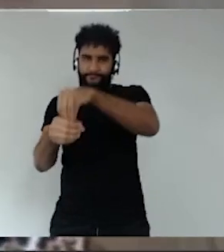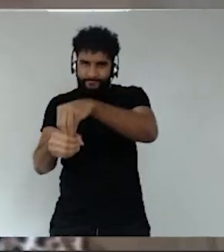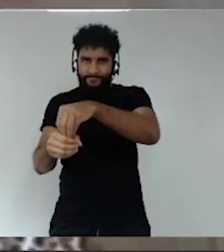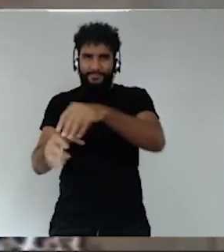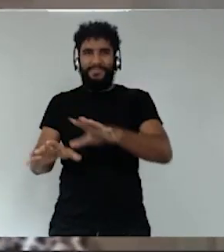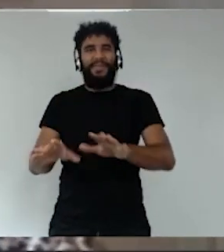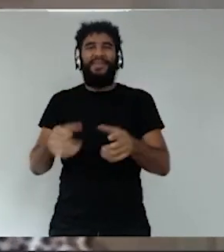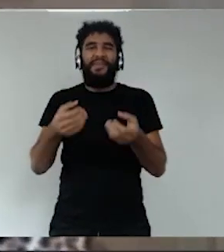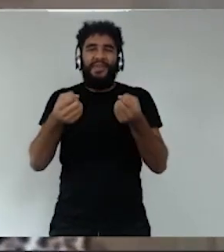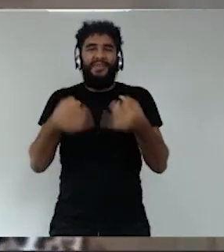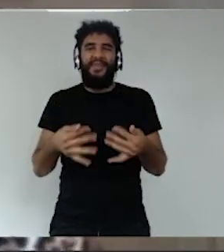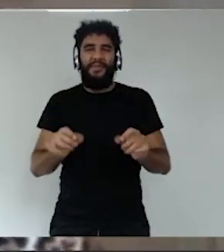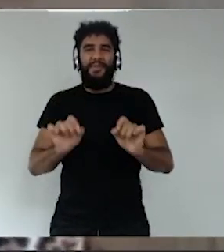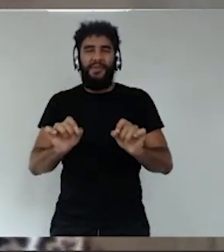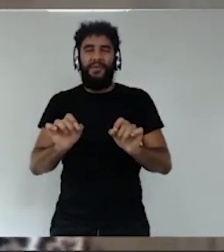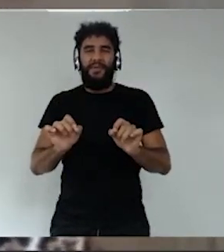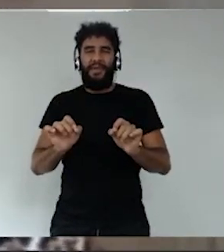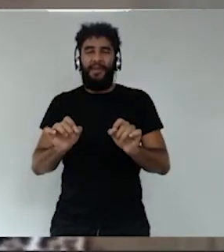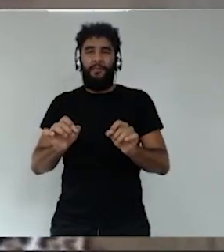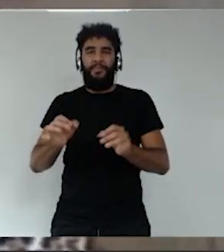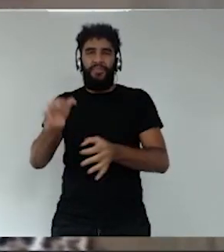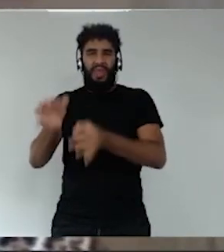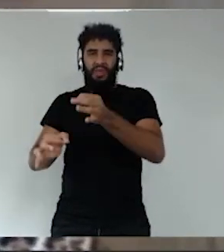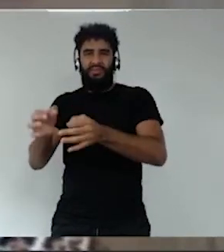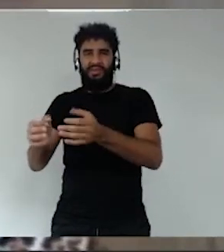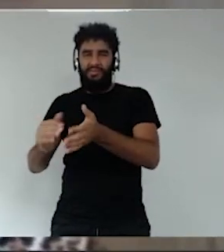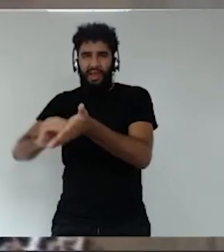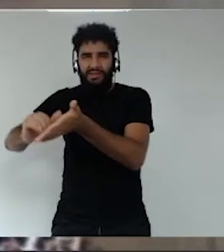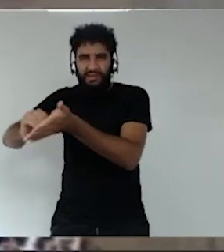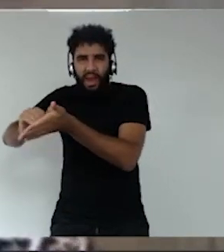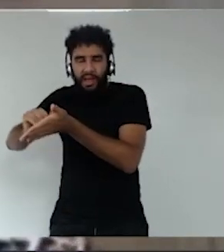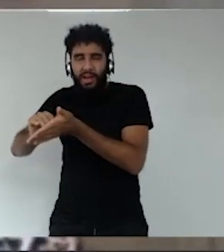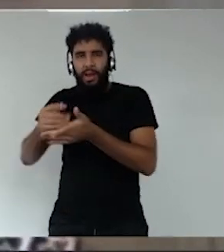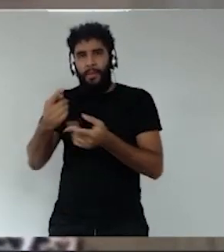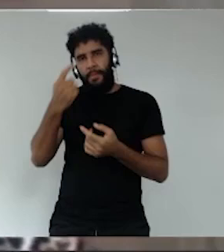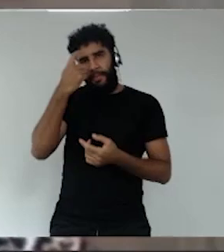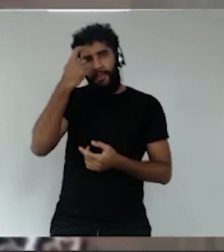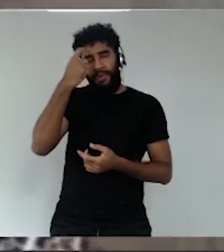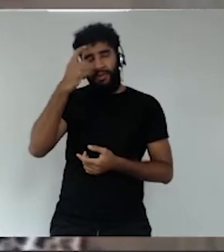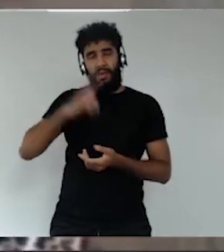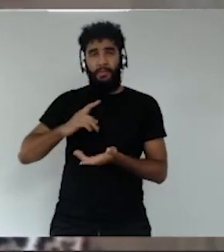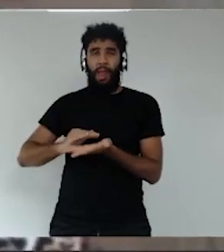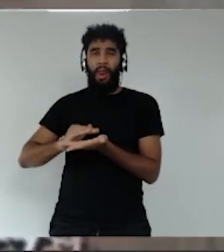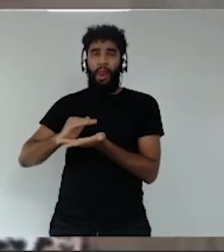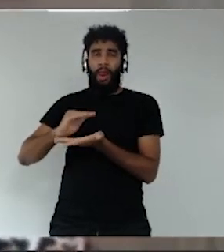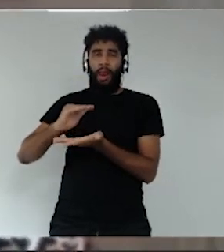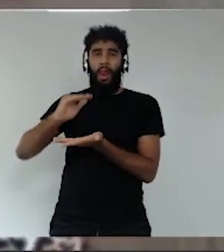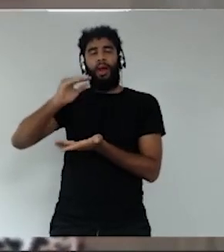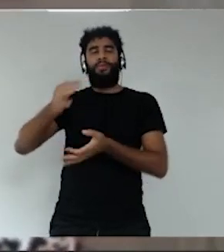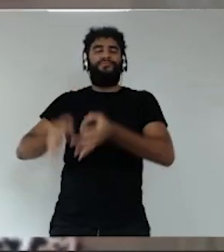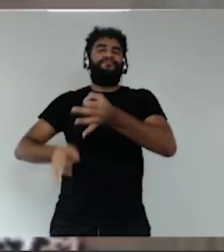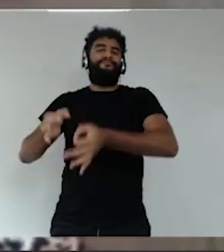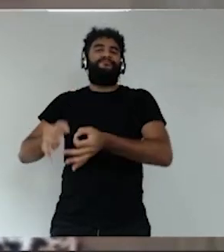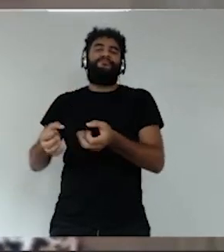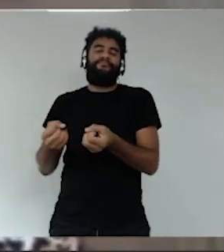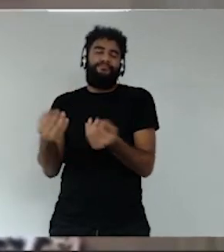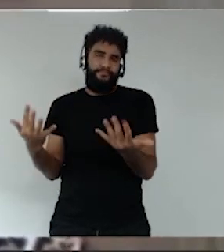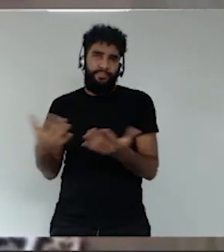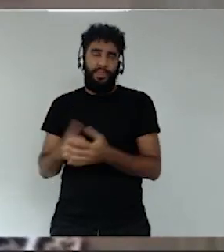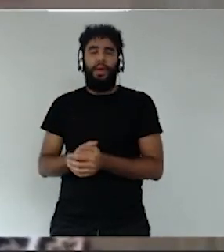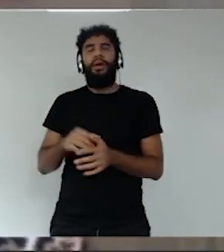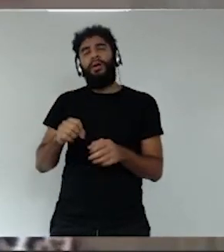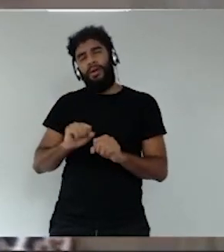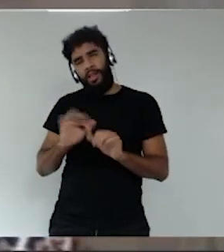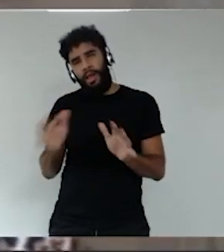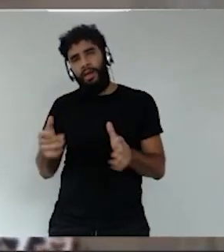gente falar de desjudicialização sem pensar no excesso de judicialização. É lógico que eu não vou tratar aqui da crise do